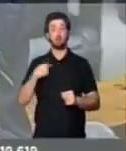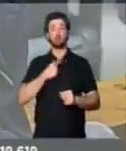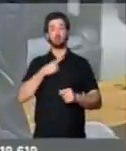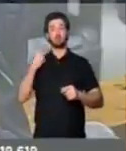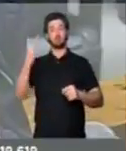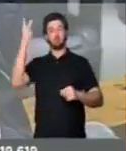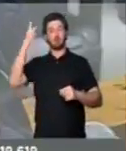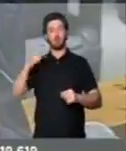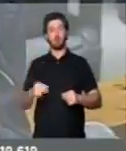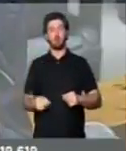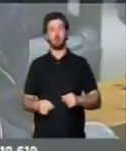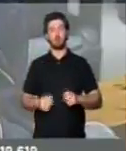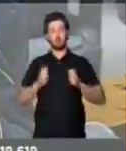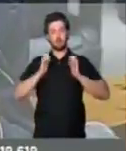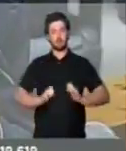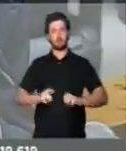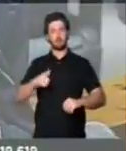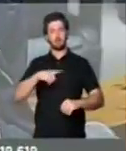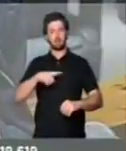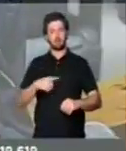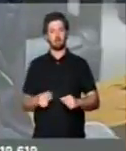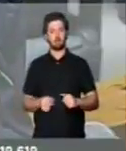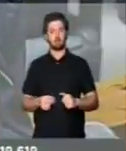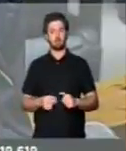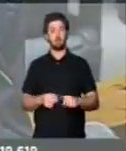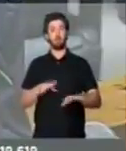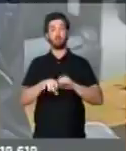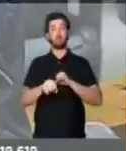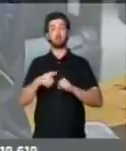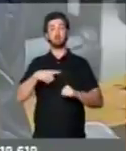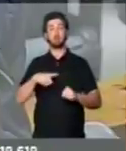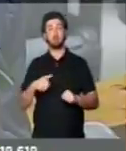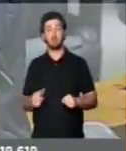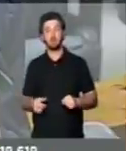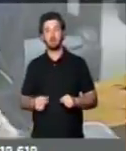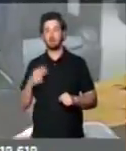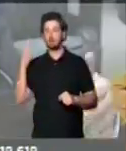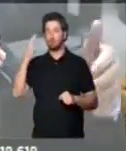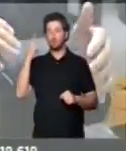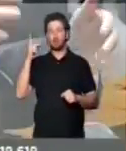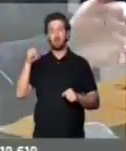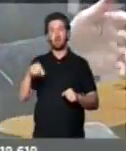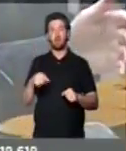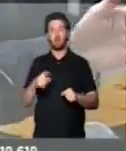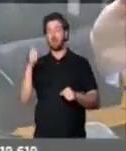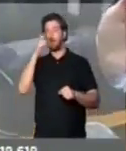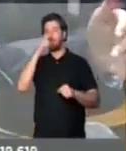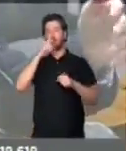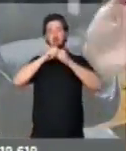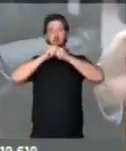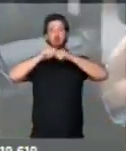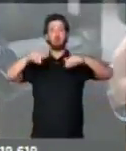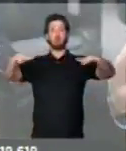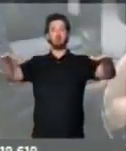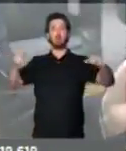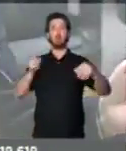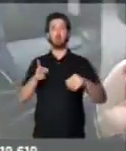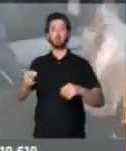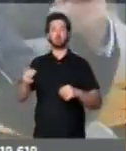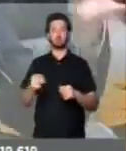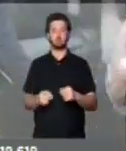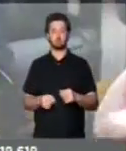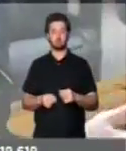temos valores, nós temos formação. O que não dá é para deixar a mentira ainda tomando